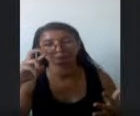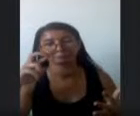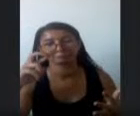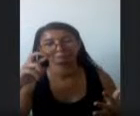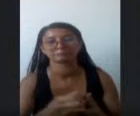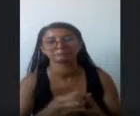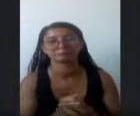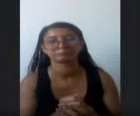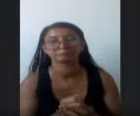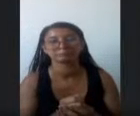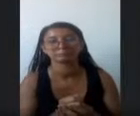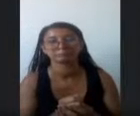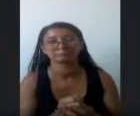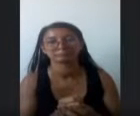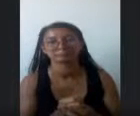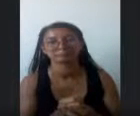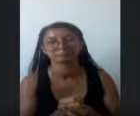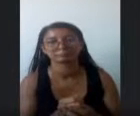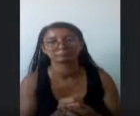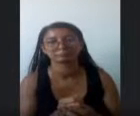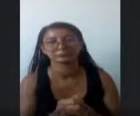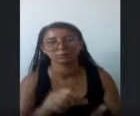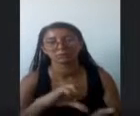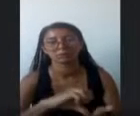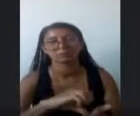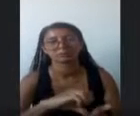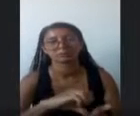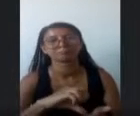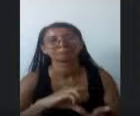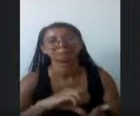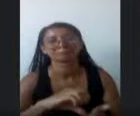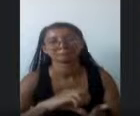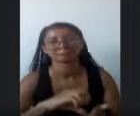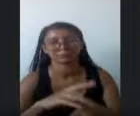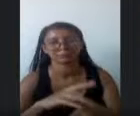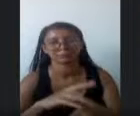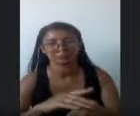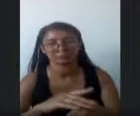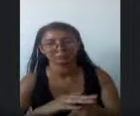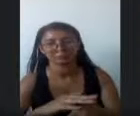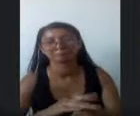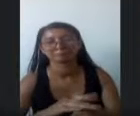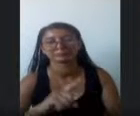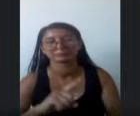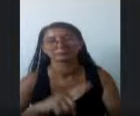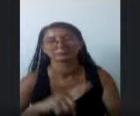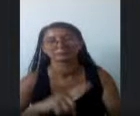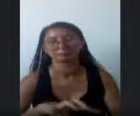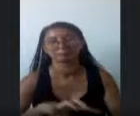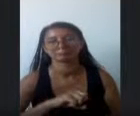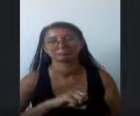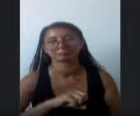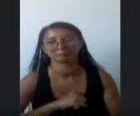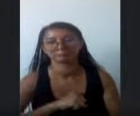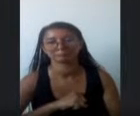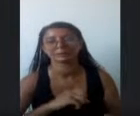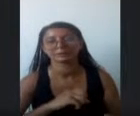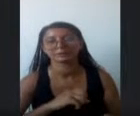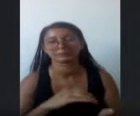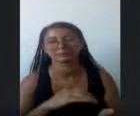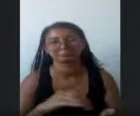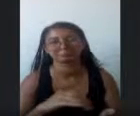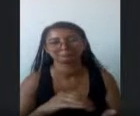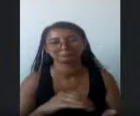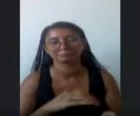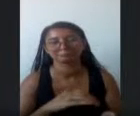Departamento de Controle de Doenças de Condições Crônicas e Infecções Sexualmente Transmissíveis no Ministério da Saúde, né, nós que atuamos na